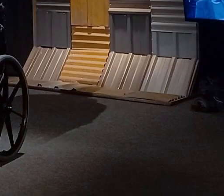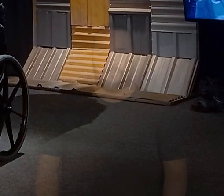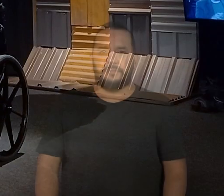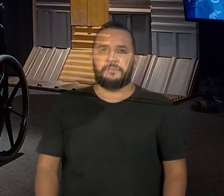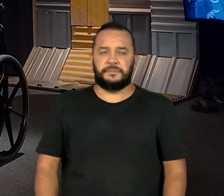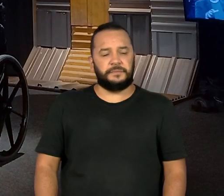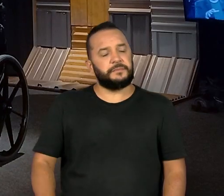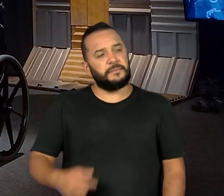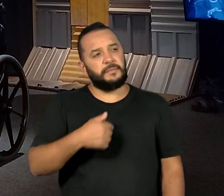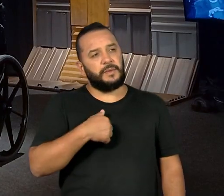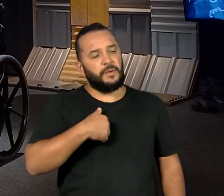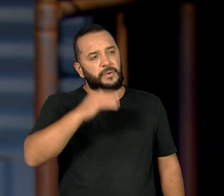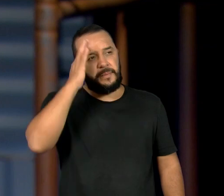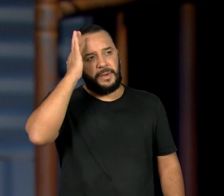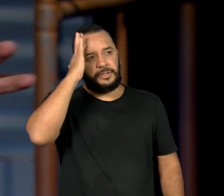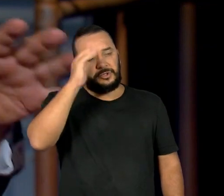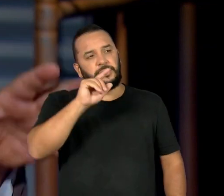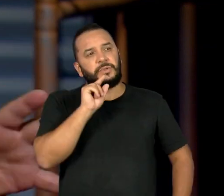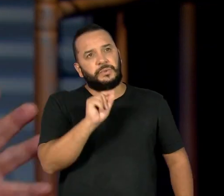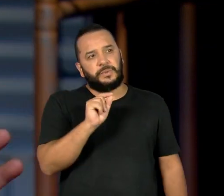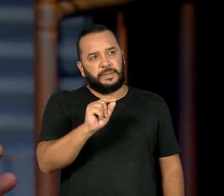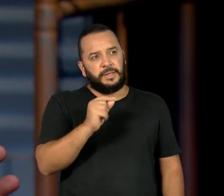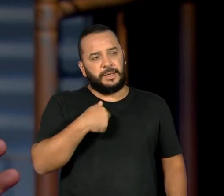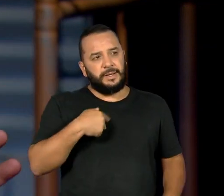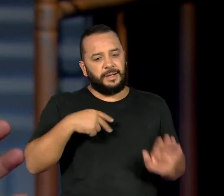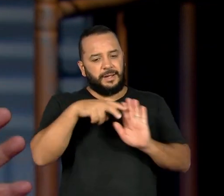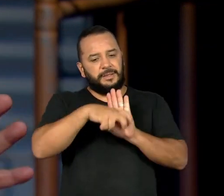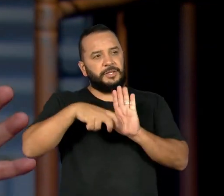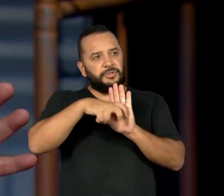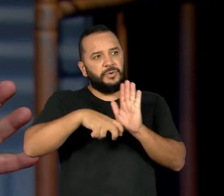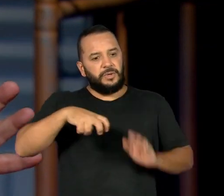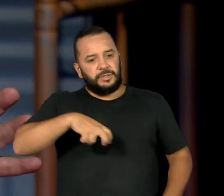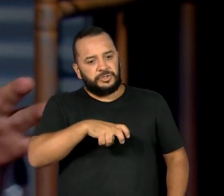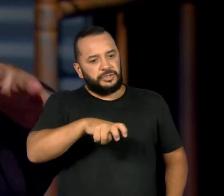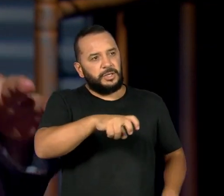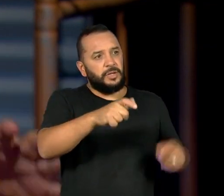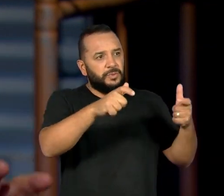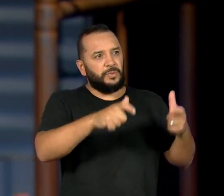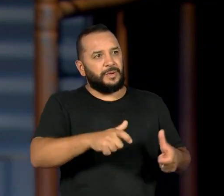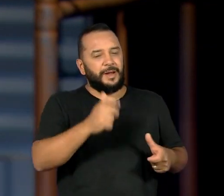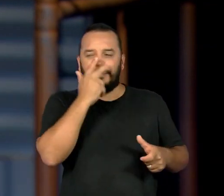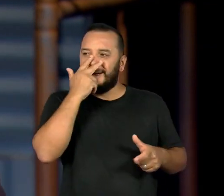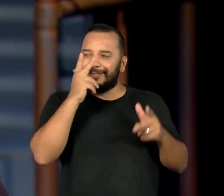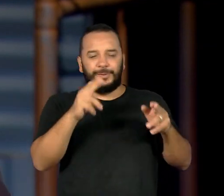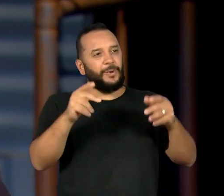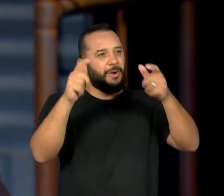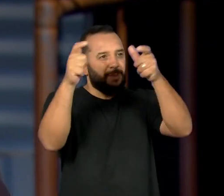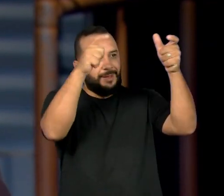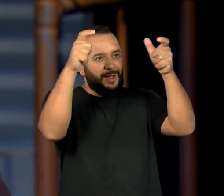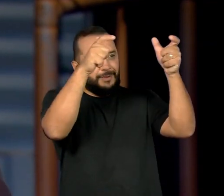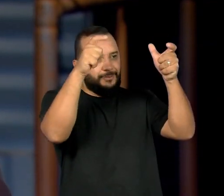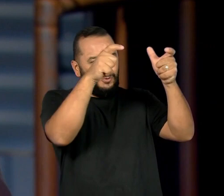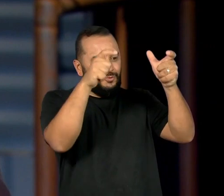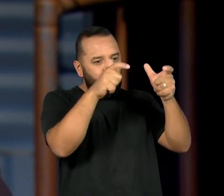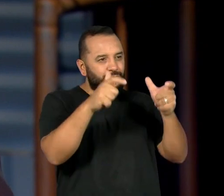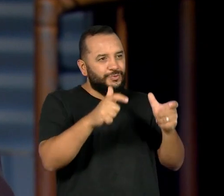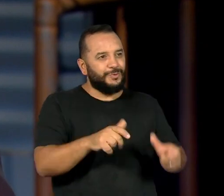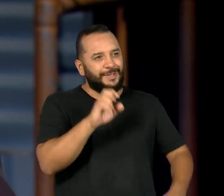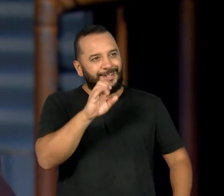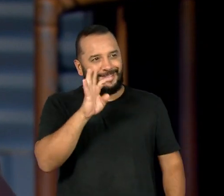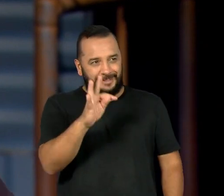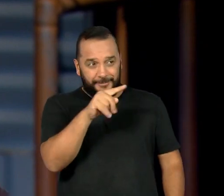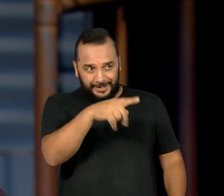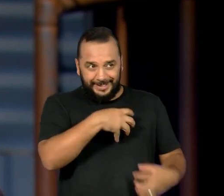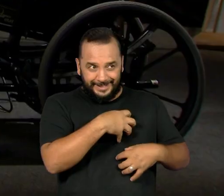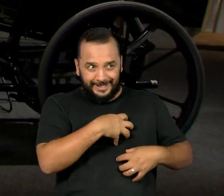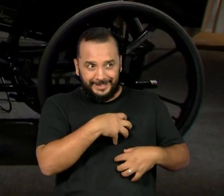E eu imagino que às vezes a chegada com uma cadeira de rodas no ambiente é como uma nave num disco voador. Você às vezes se